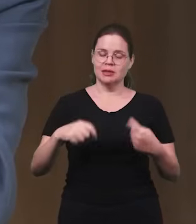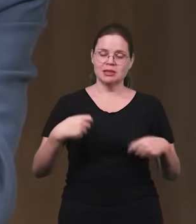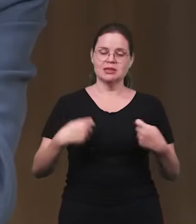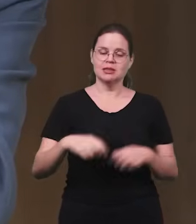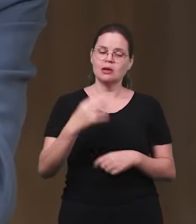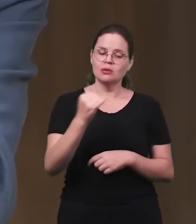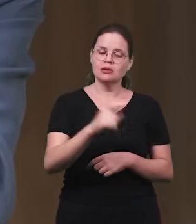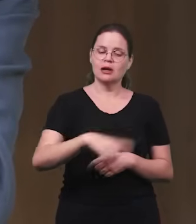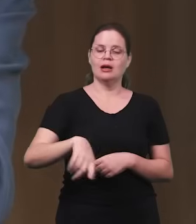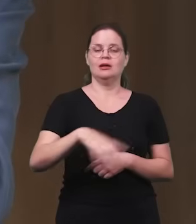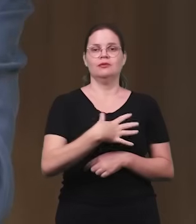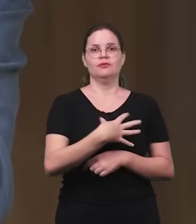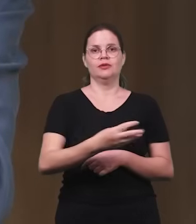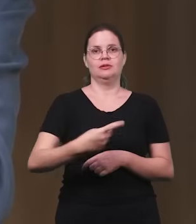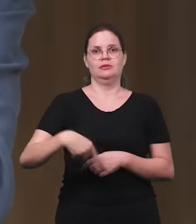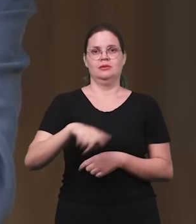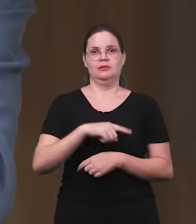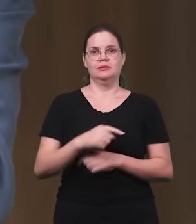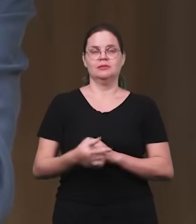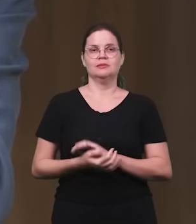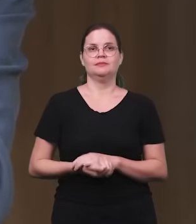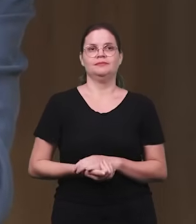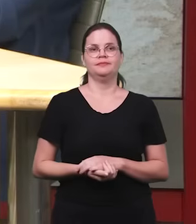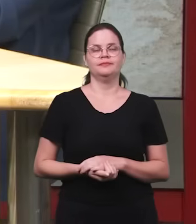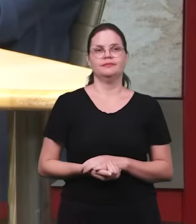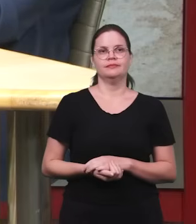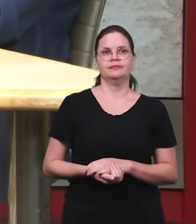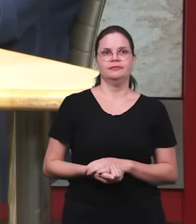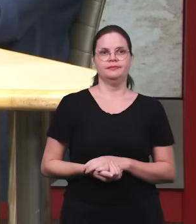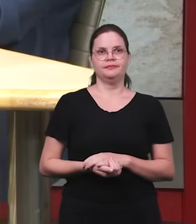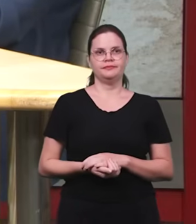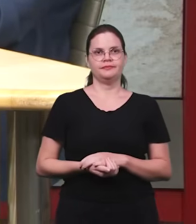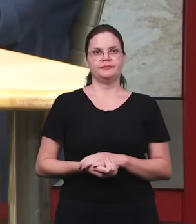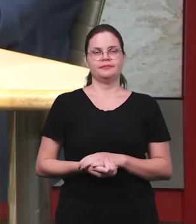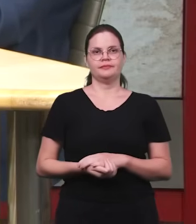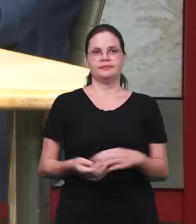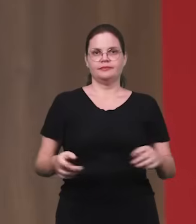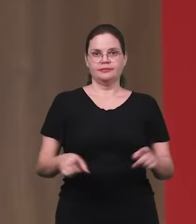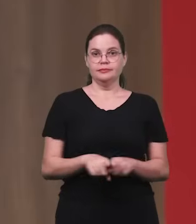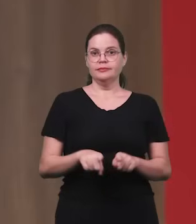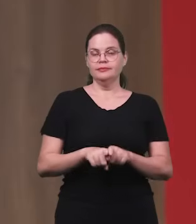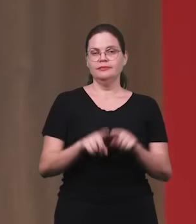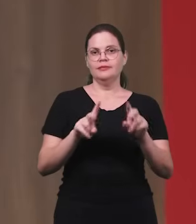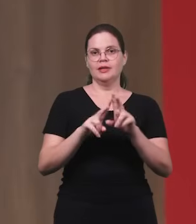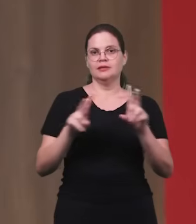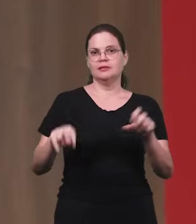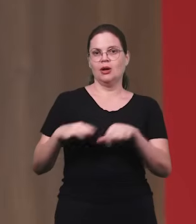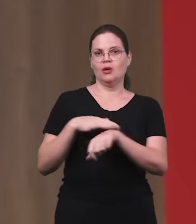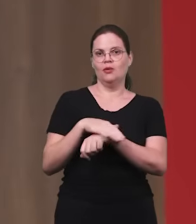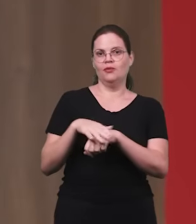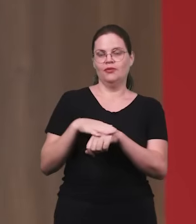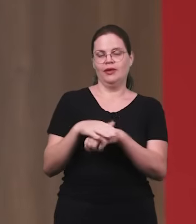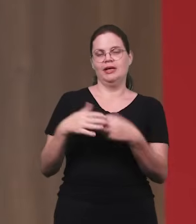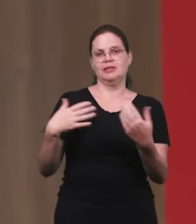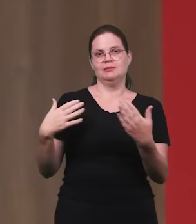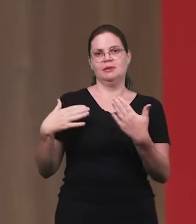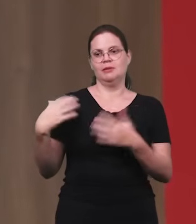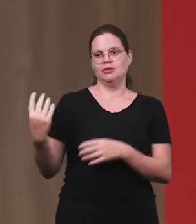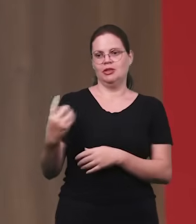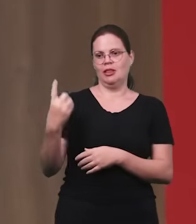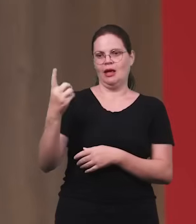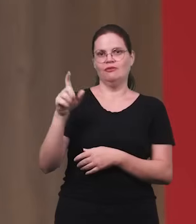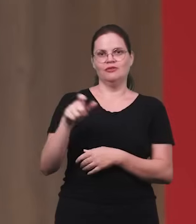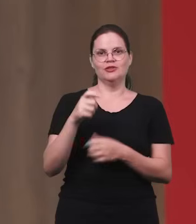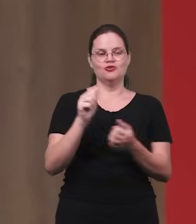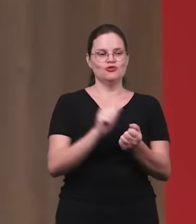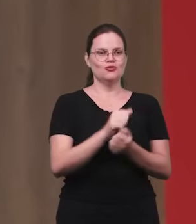filhos. Exato. As batalhas, essa conversa aqui de Davi com